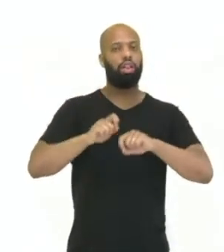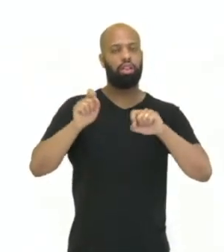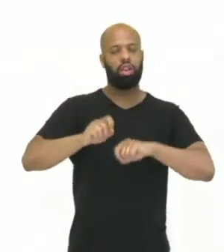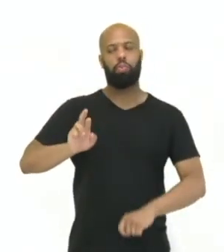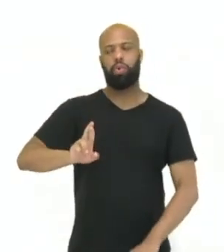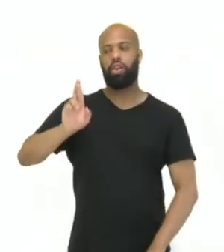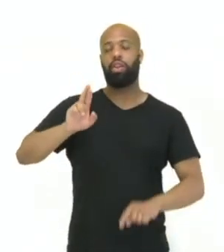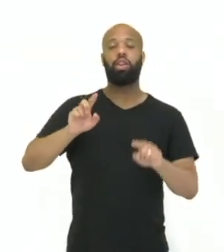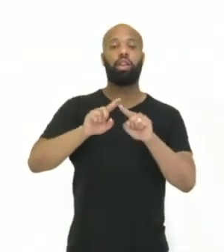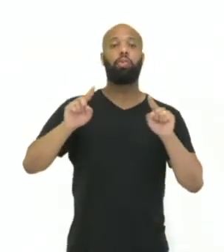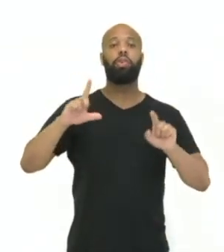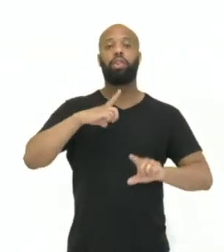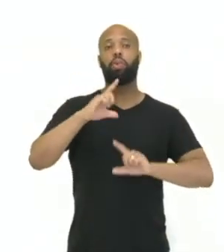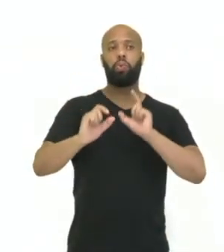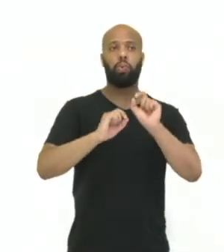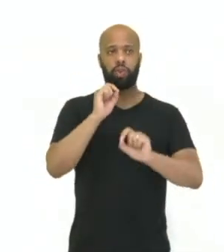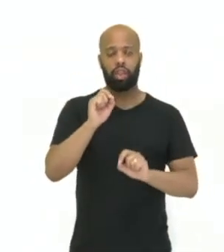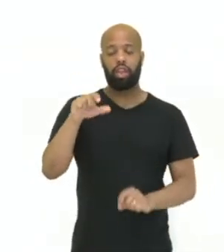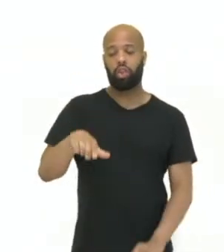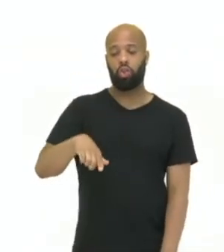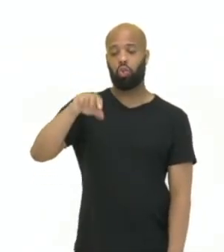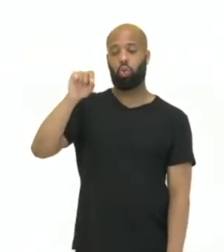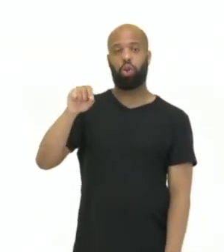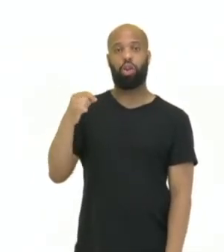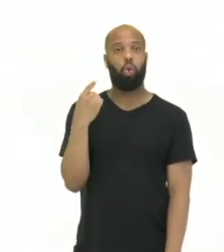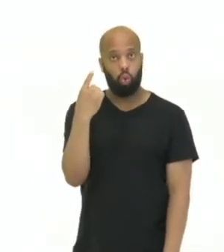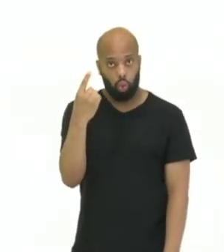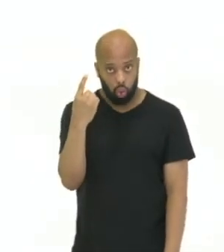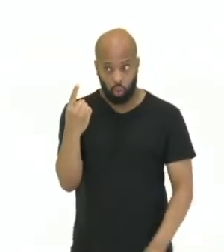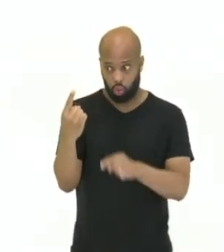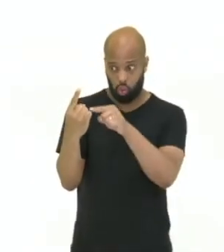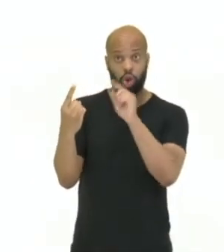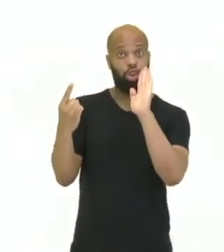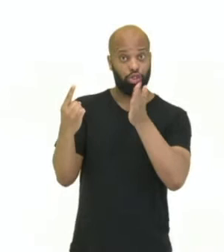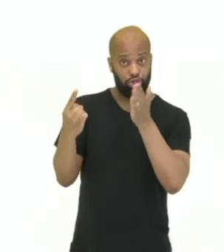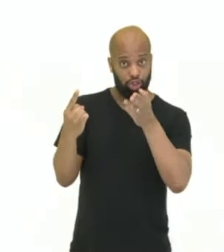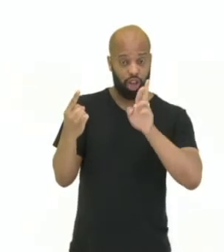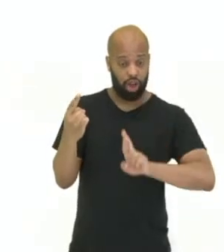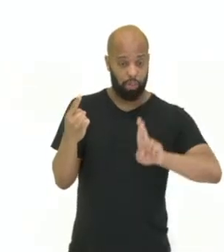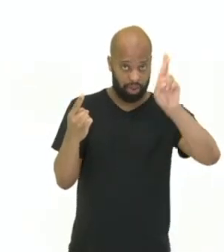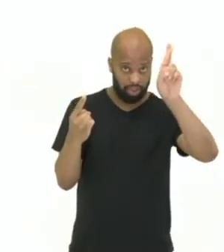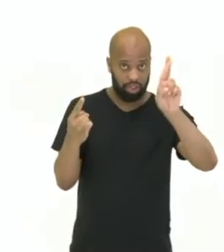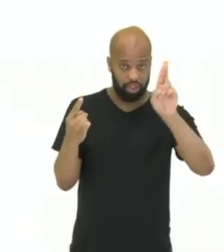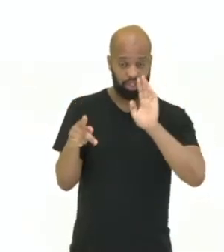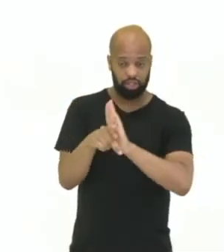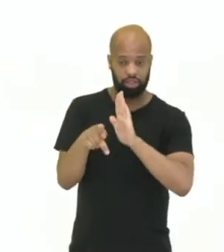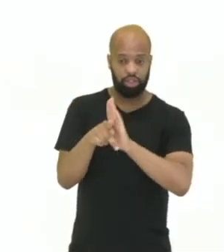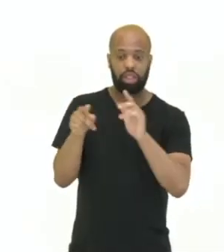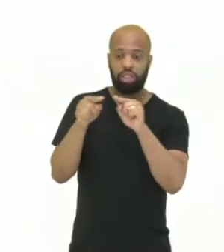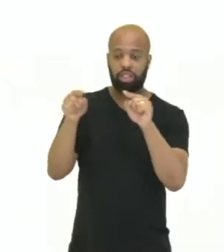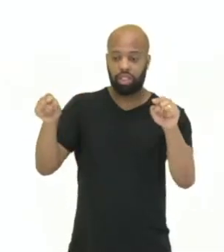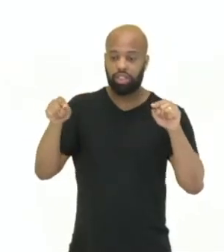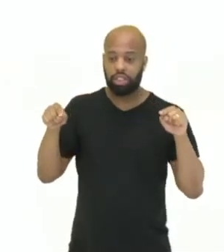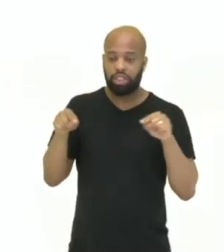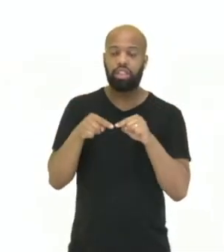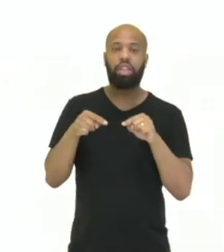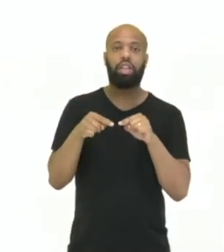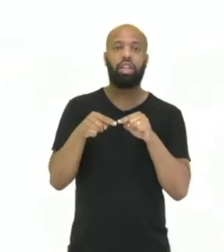temos o seguinte, escolhido um para representante da sala, só me